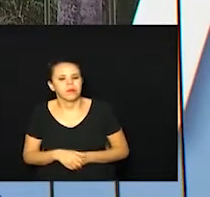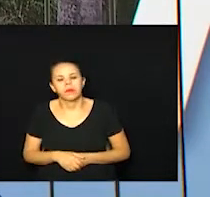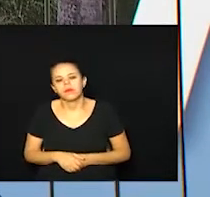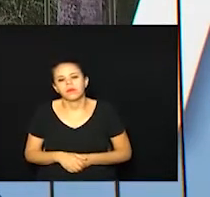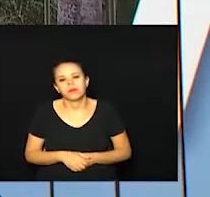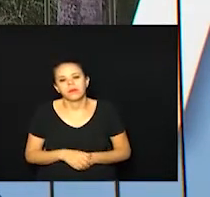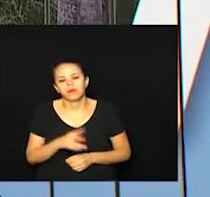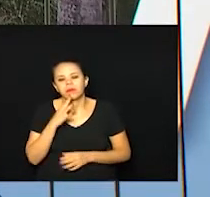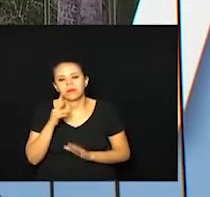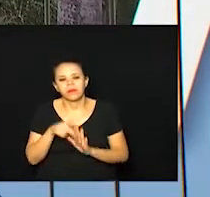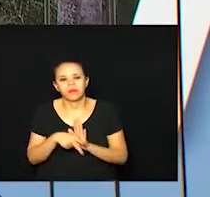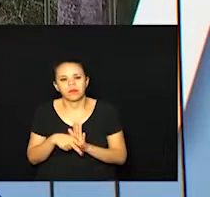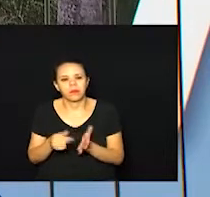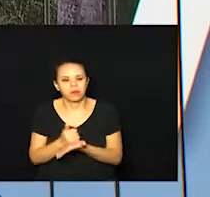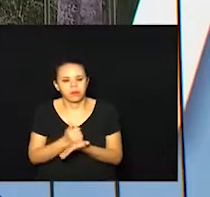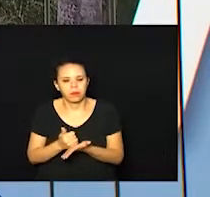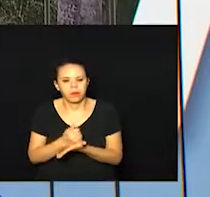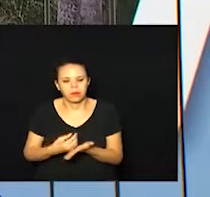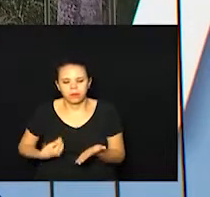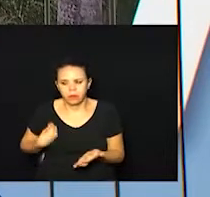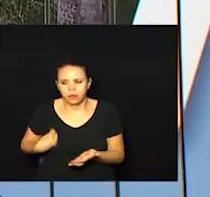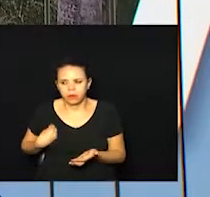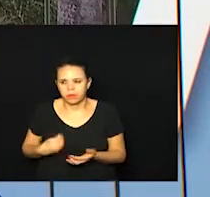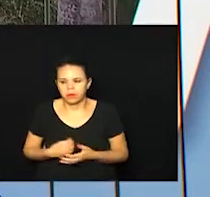conhecer o projeto da Farmácia Viva.